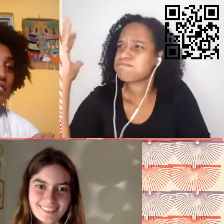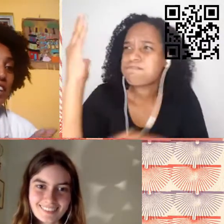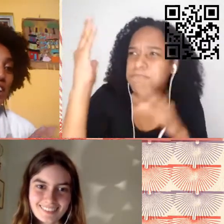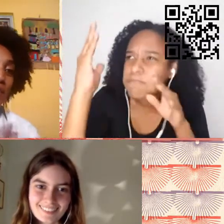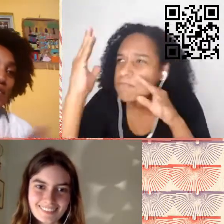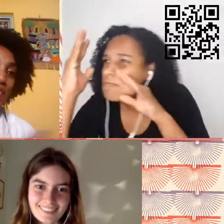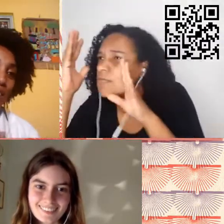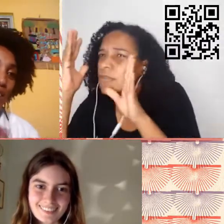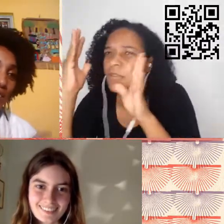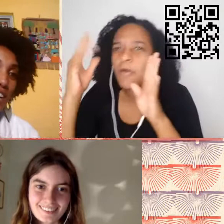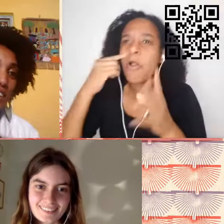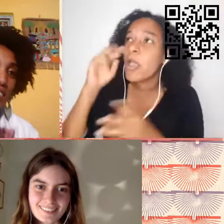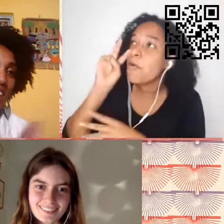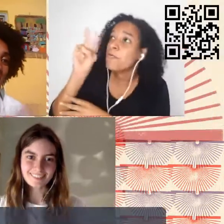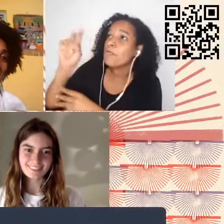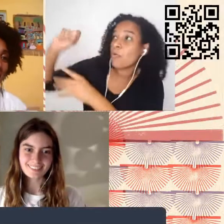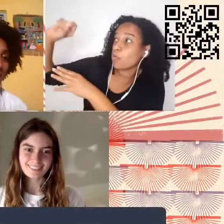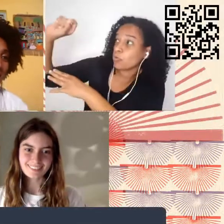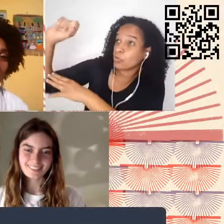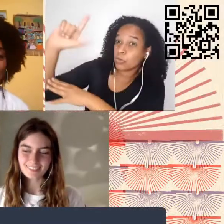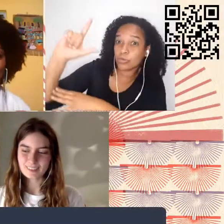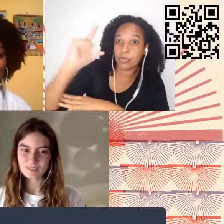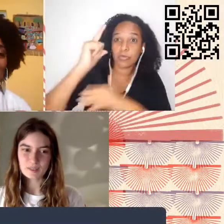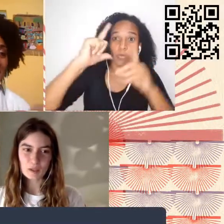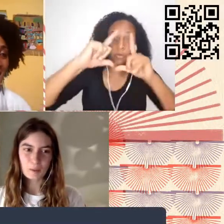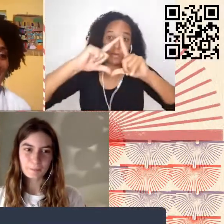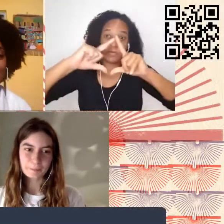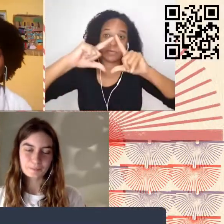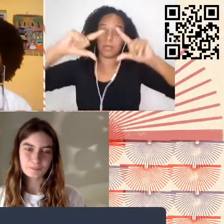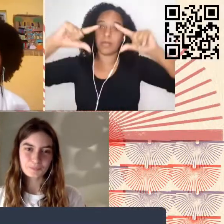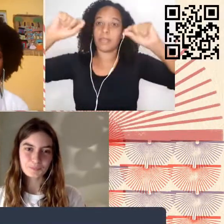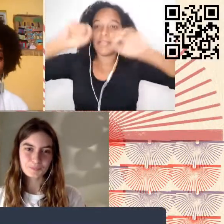canavial. Eu vi o sol, eu vi a lua